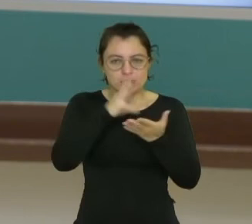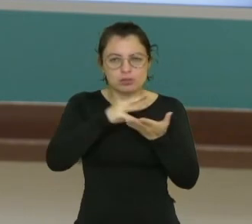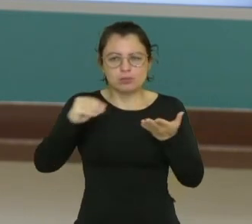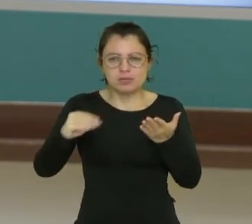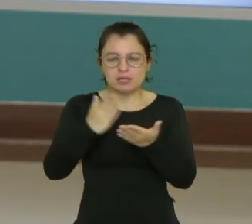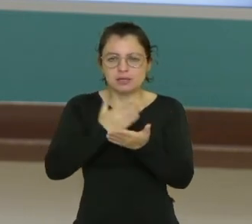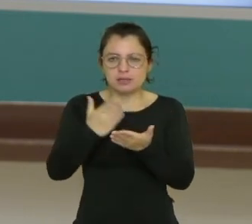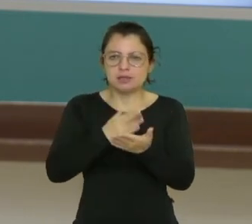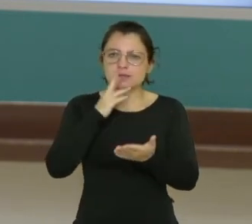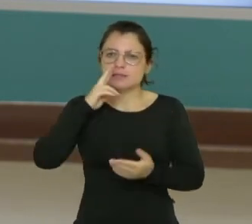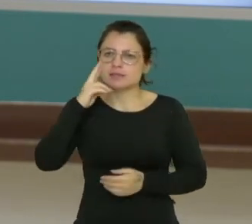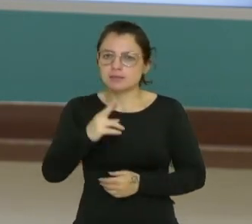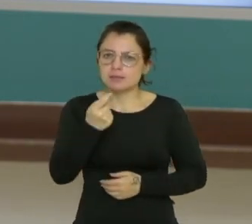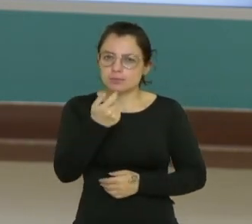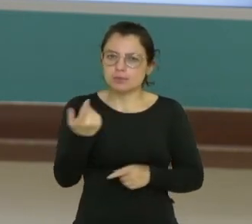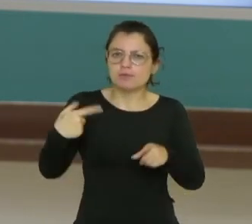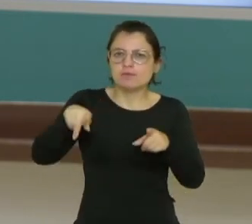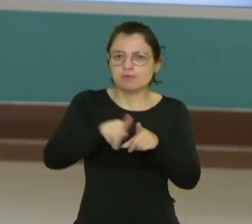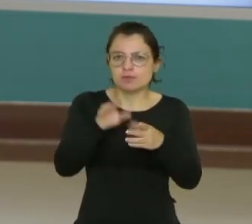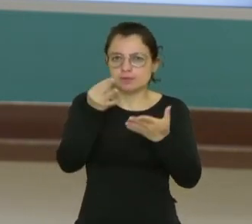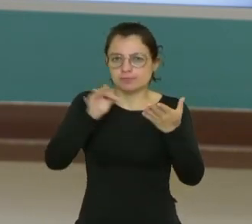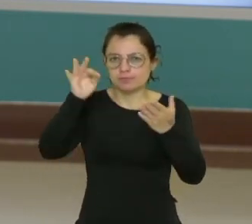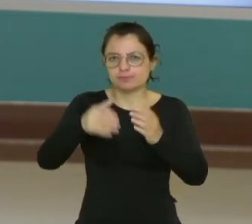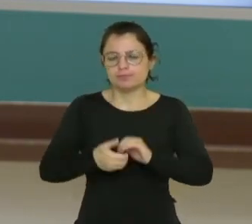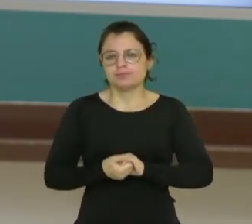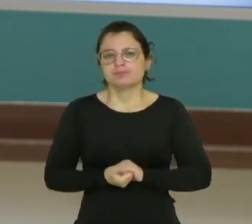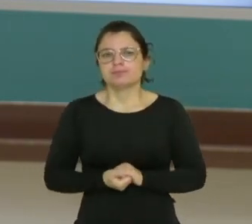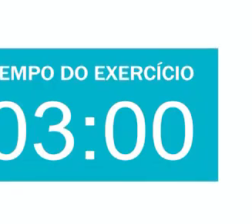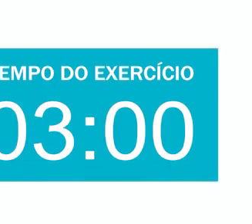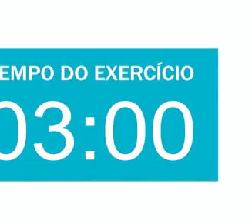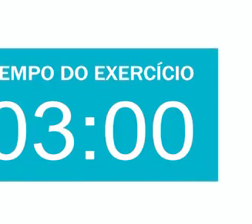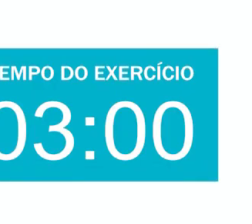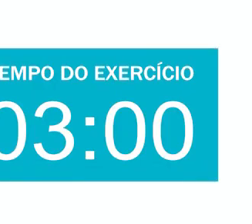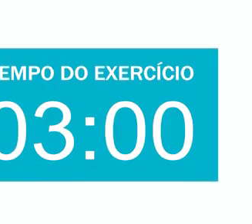vocês, vão responder e nós voltamos com a correção.